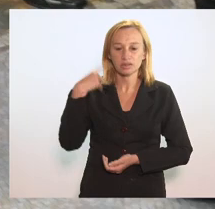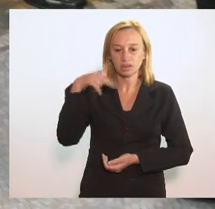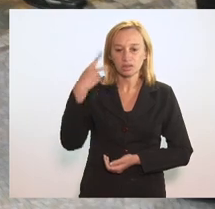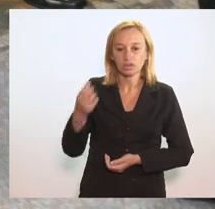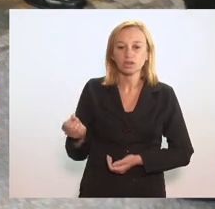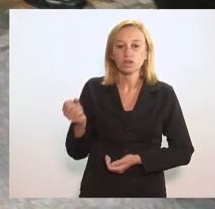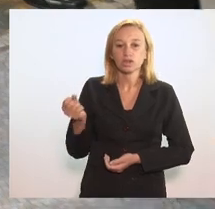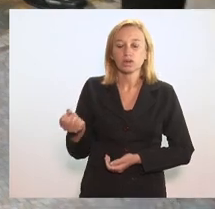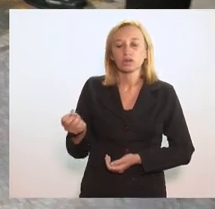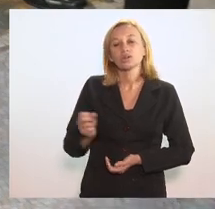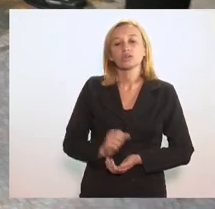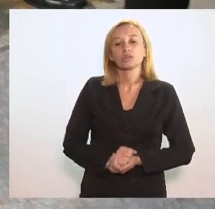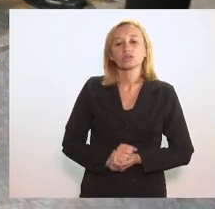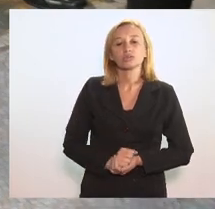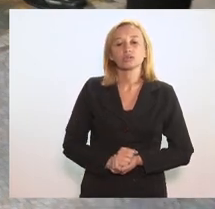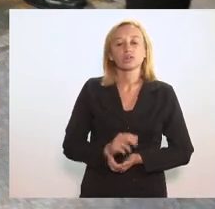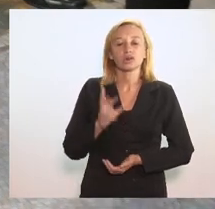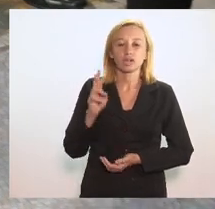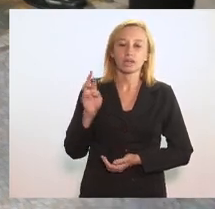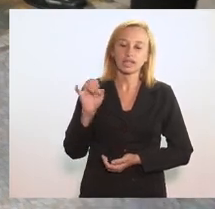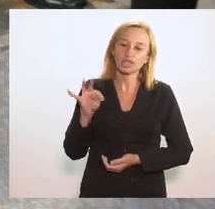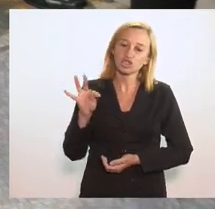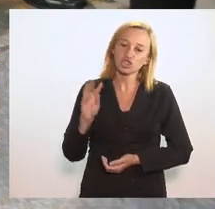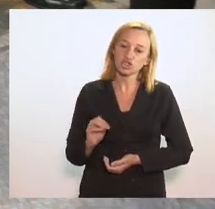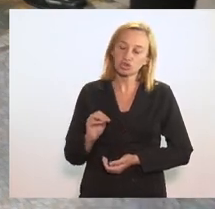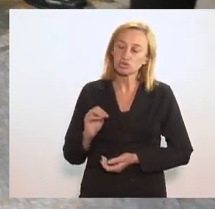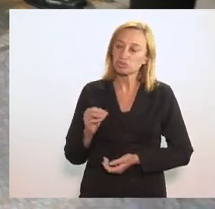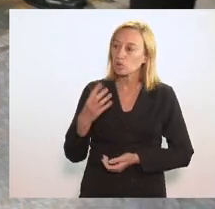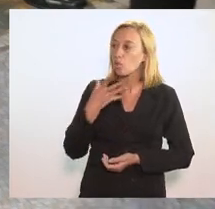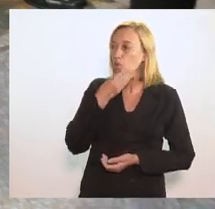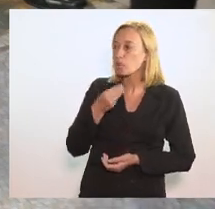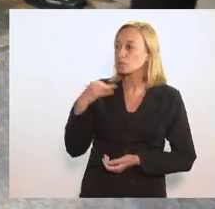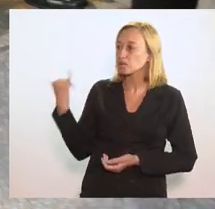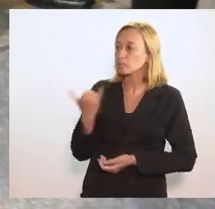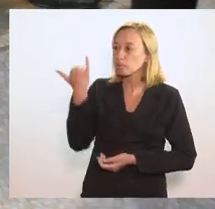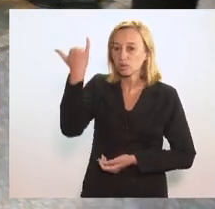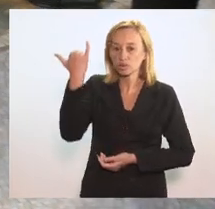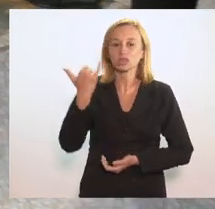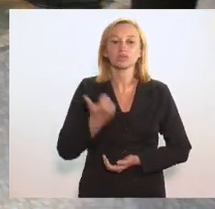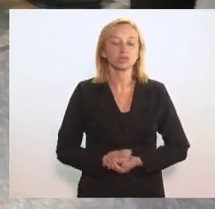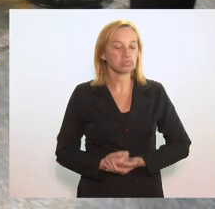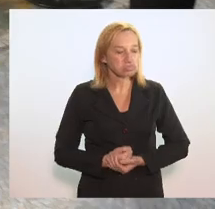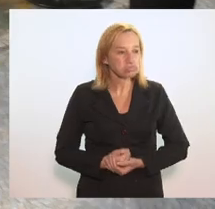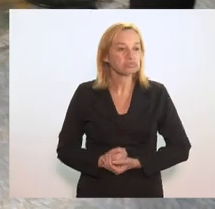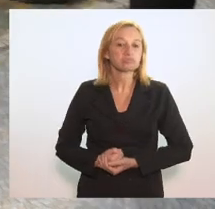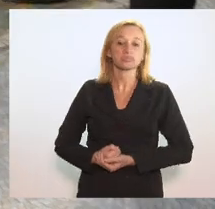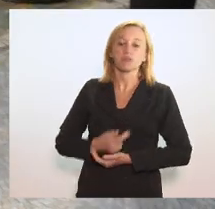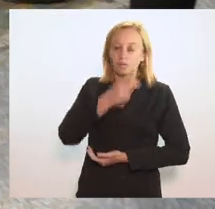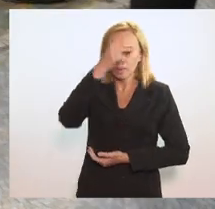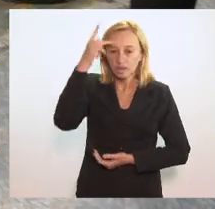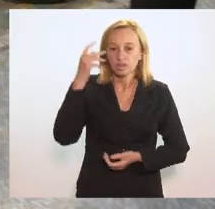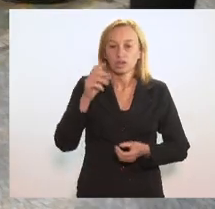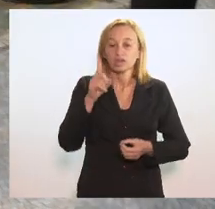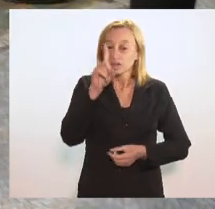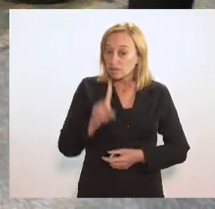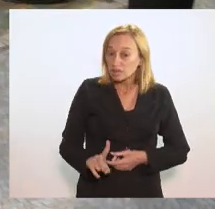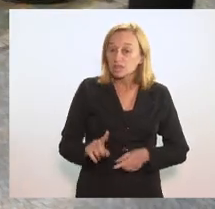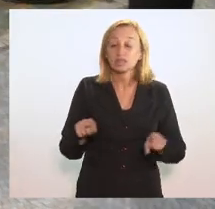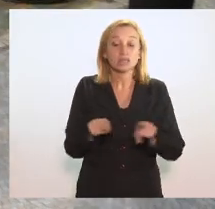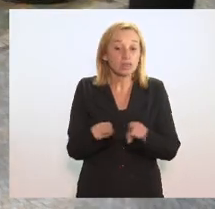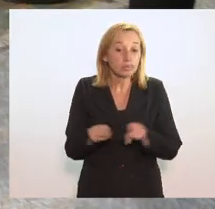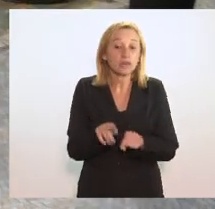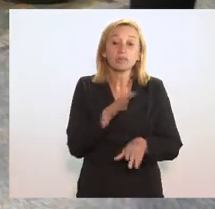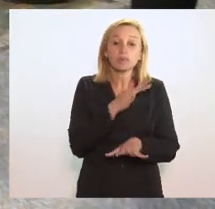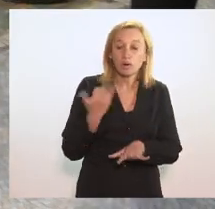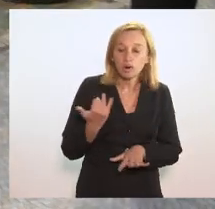últimas eleições. Renatinho, uma figura tão importante, camelô, uma pessoa com deficiência, também faleceu